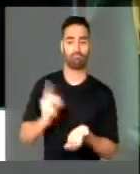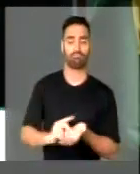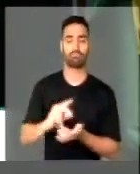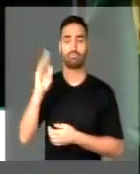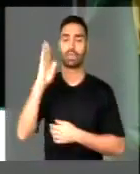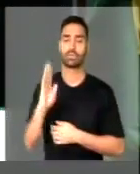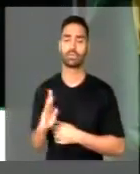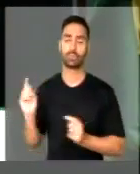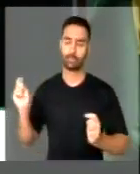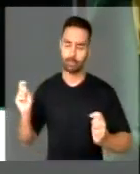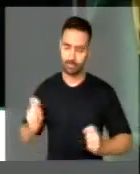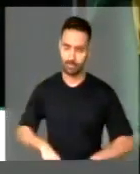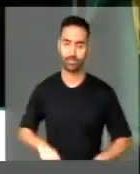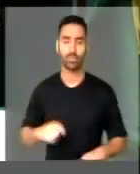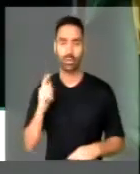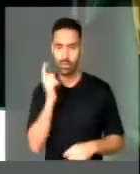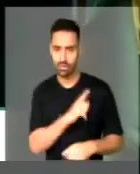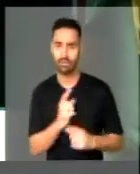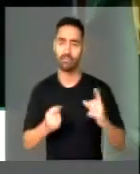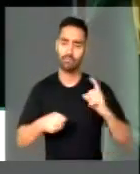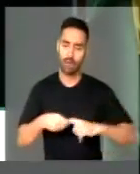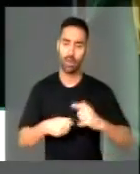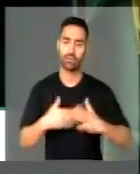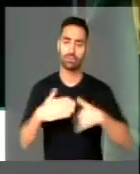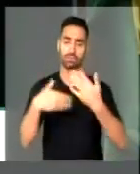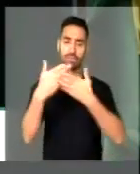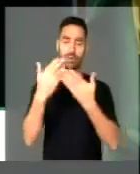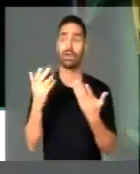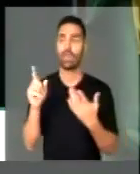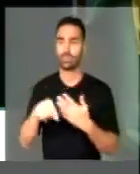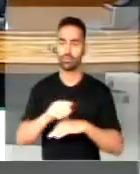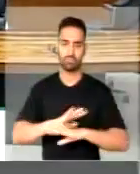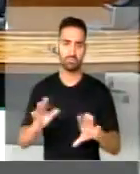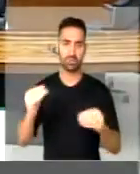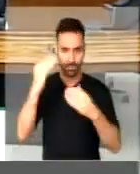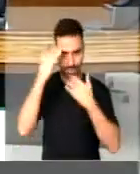Brasil possa crescer. Era isso, senhor presidente. Muito obrigado. Muito obrigado.